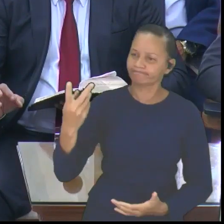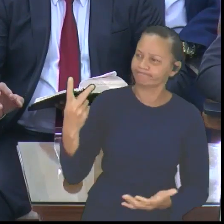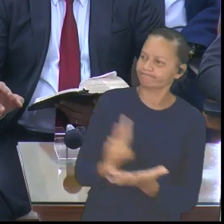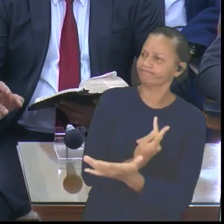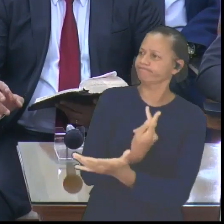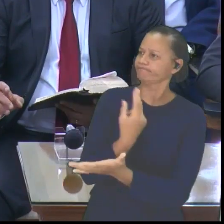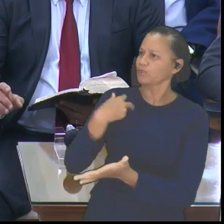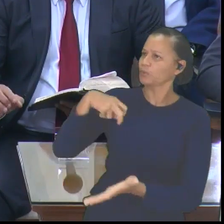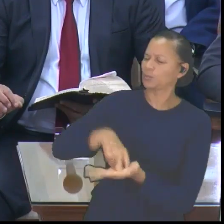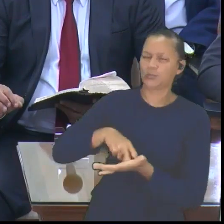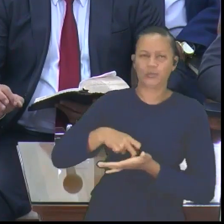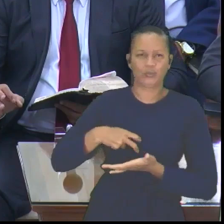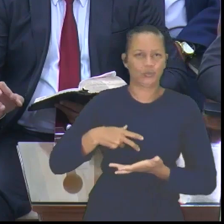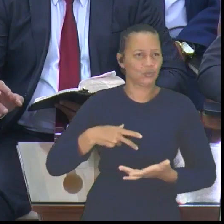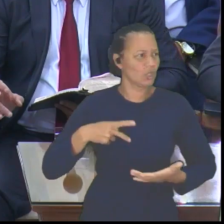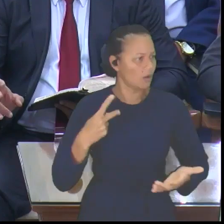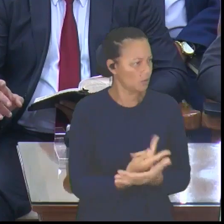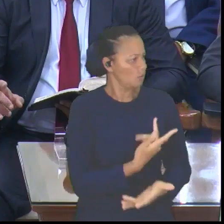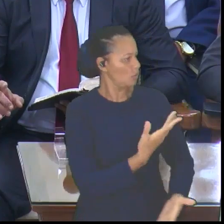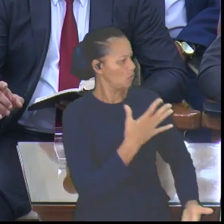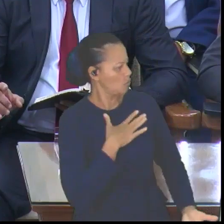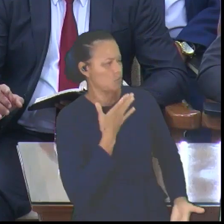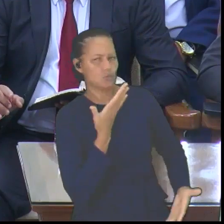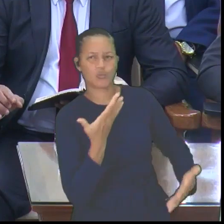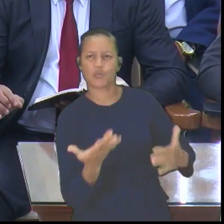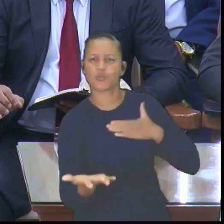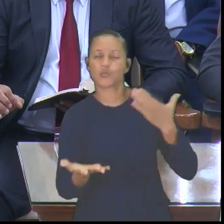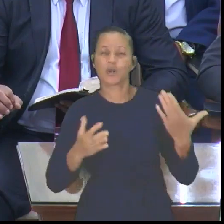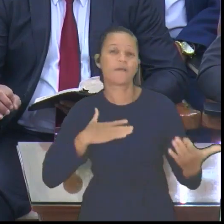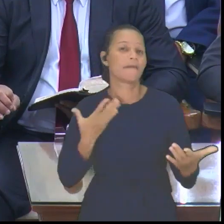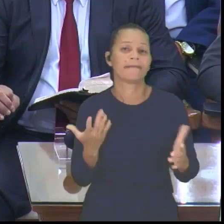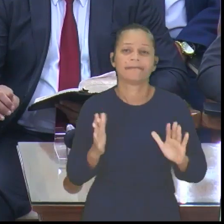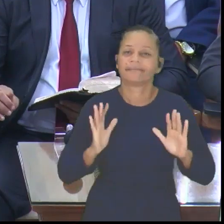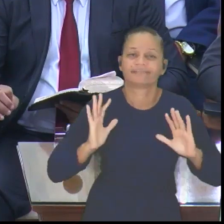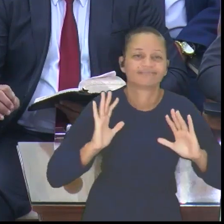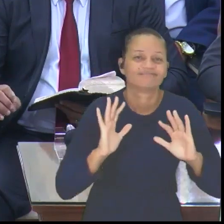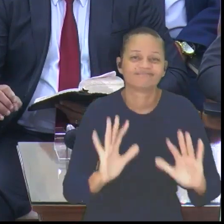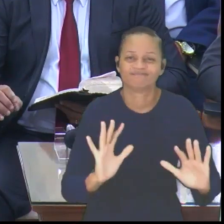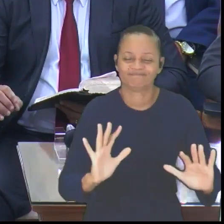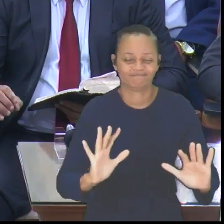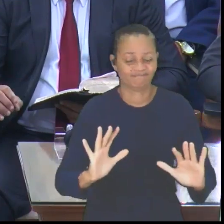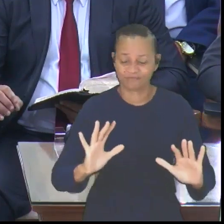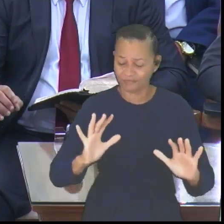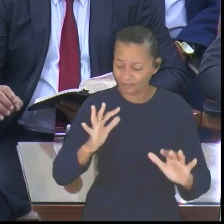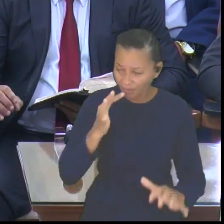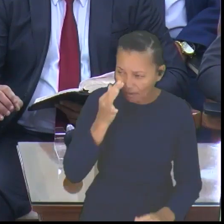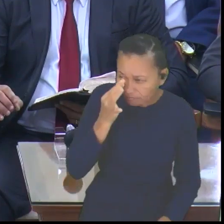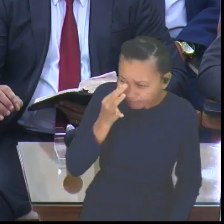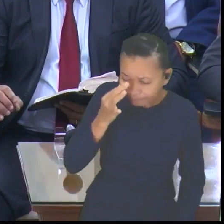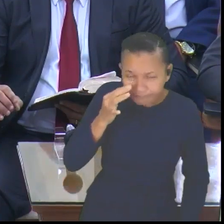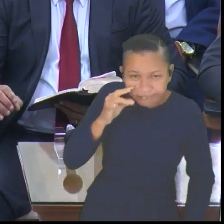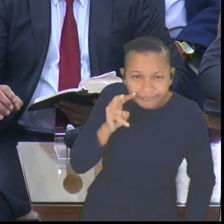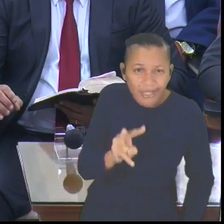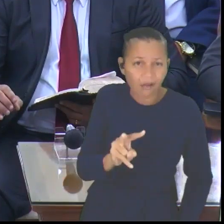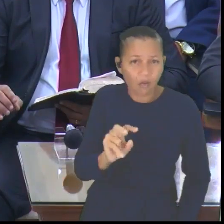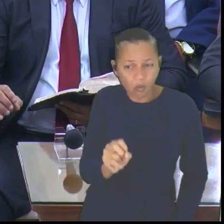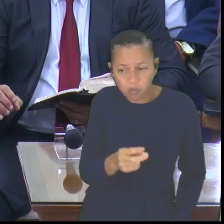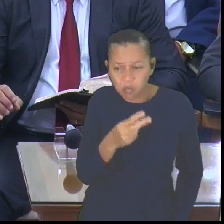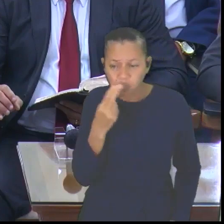ou à execução de tal plano, mas para nós os planos, eles sendo visíveis a nós,